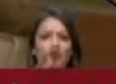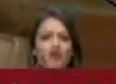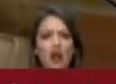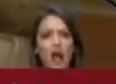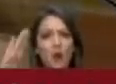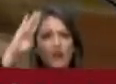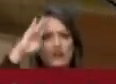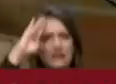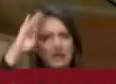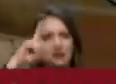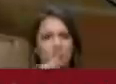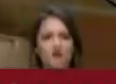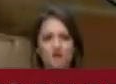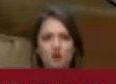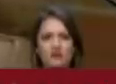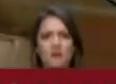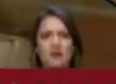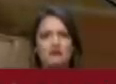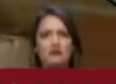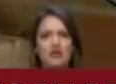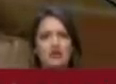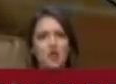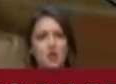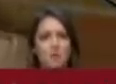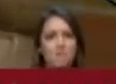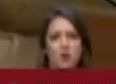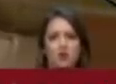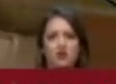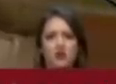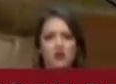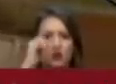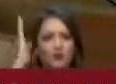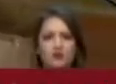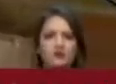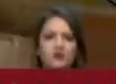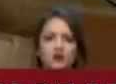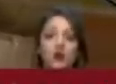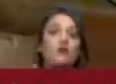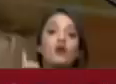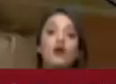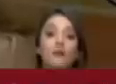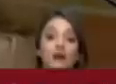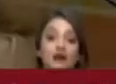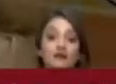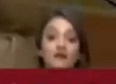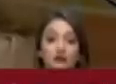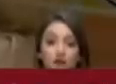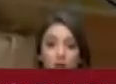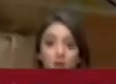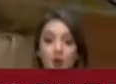falando. Então, acho que o único ali que realmente reconheceu a nulidade foi o Cássio Nunes, que tem um voto